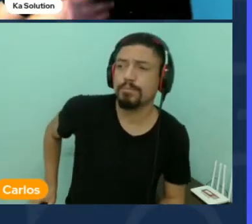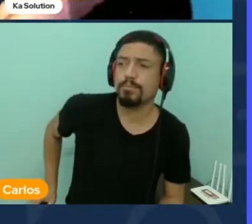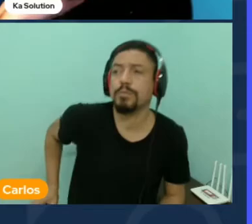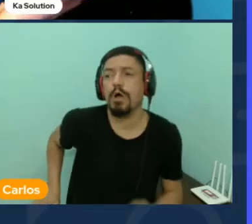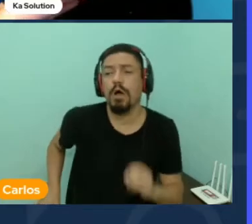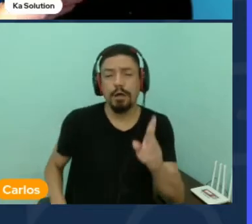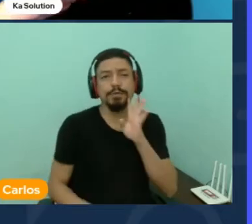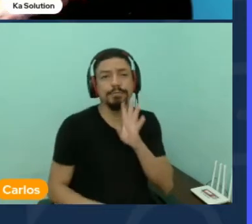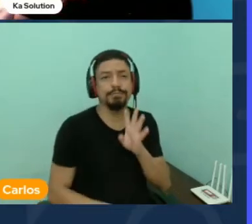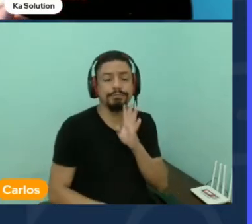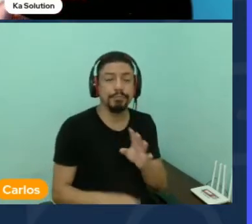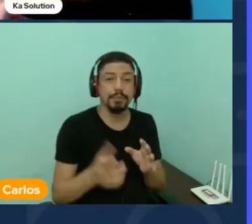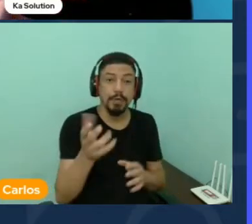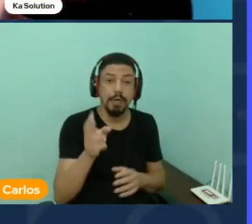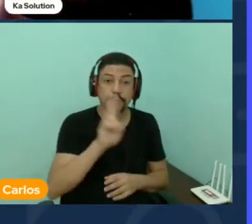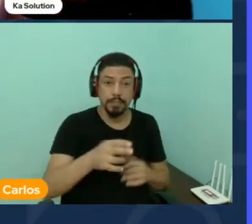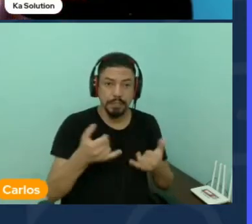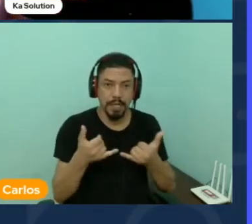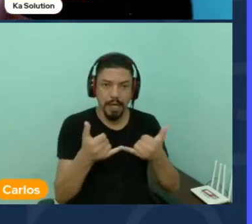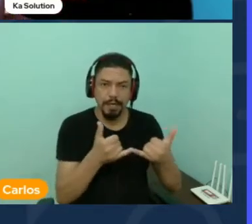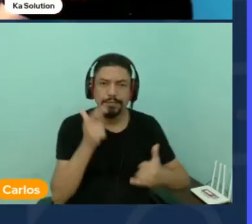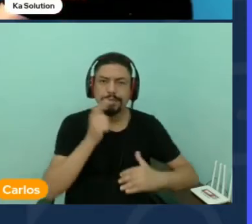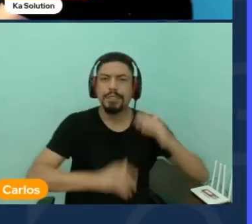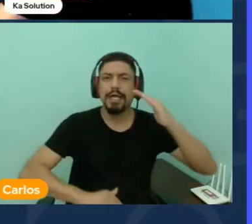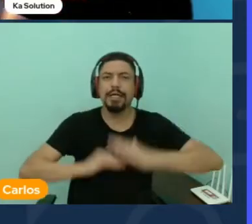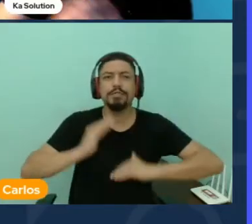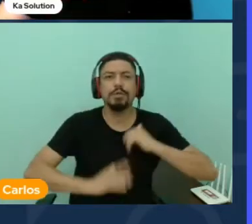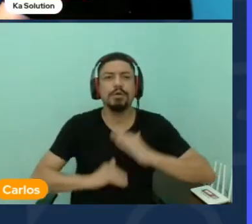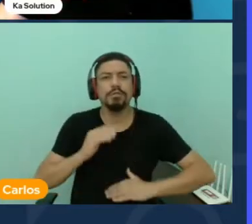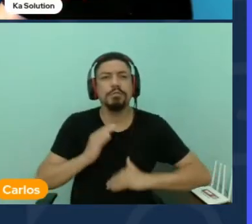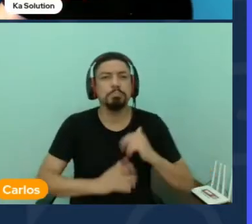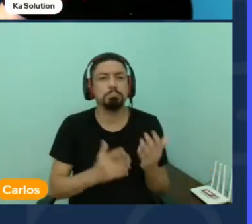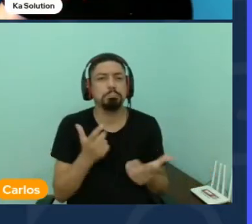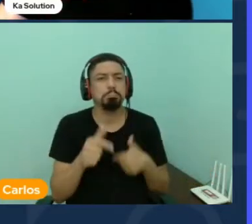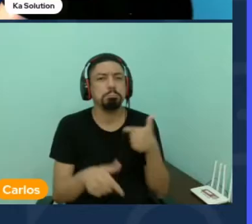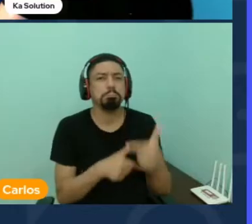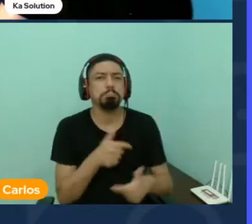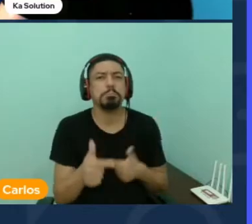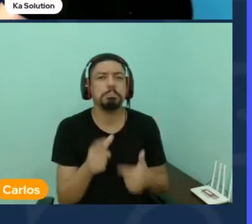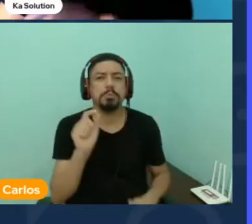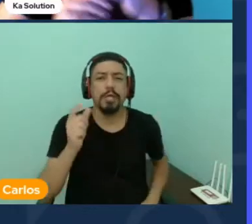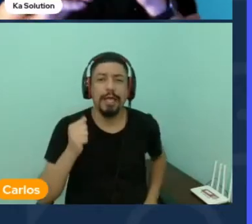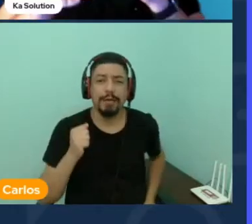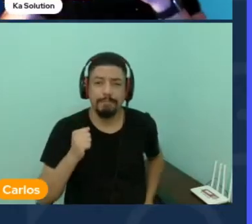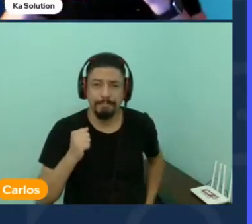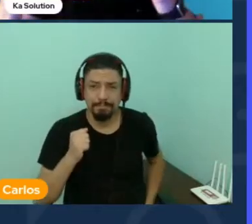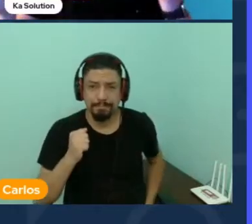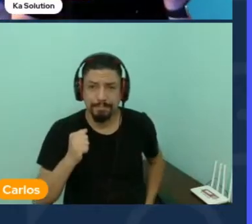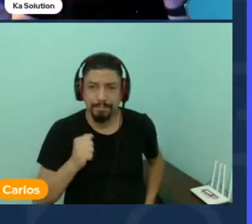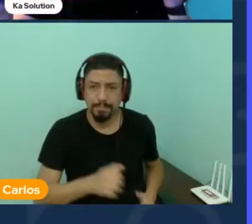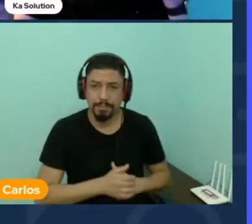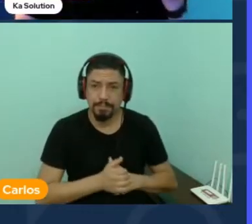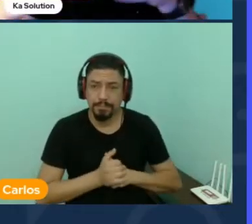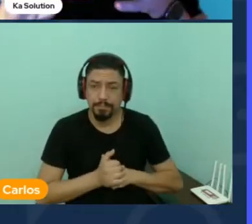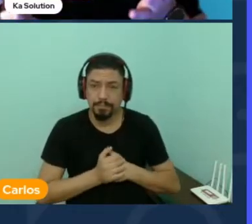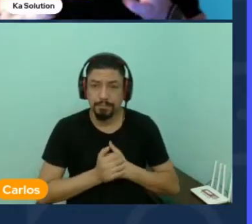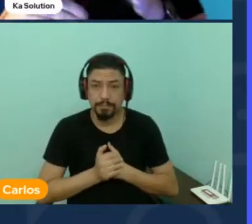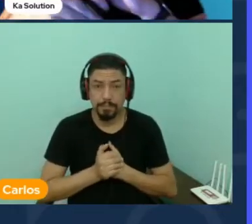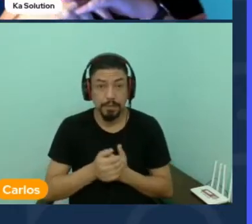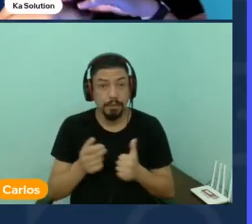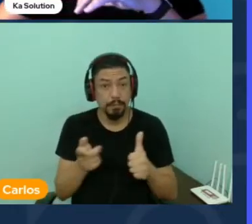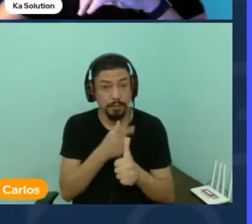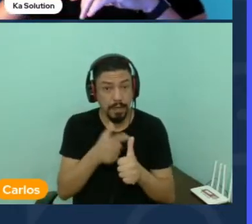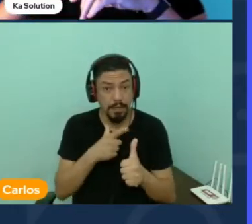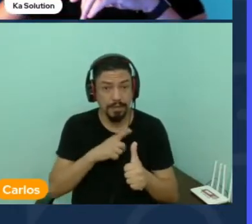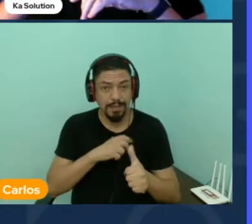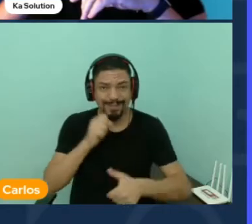eu vou utilizar essa rede para executar quais serviços na AWS? A gente pode começar pelo